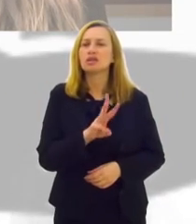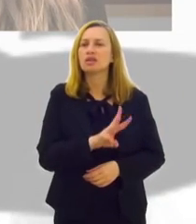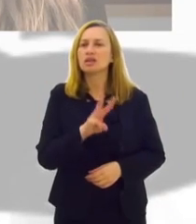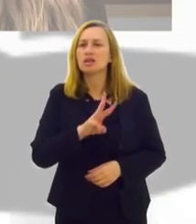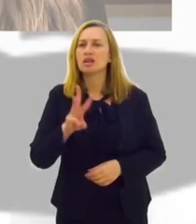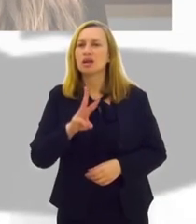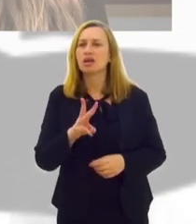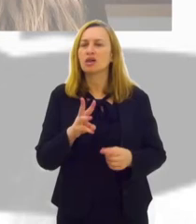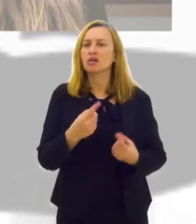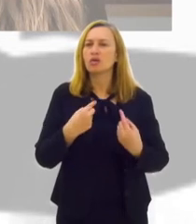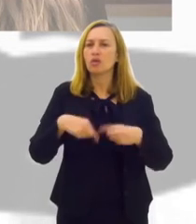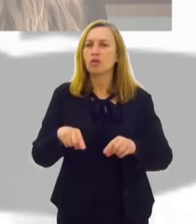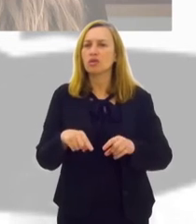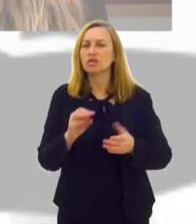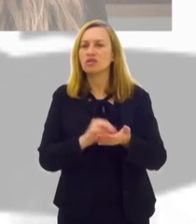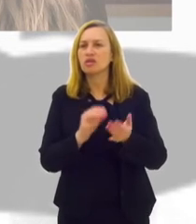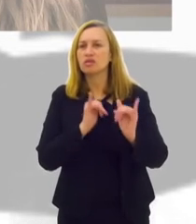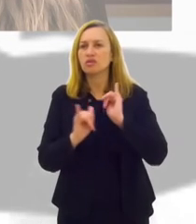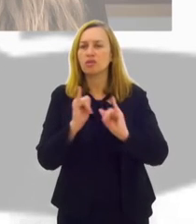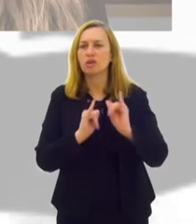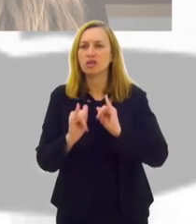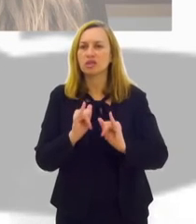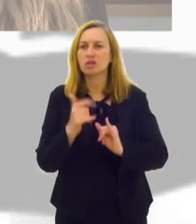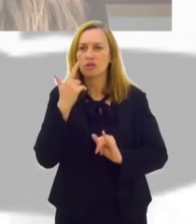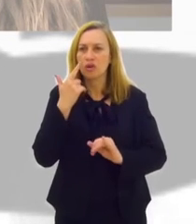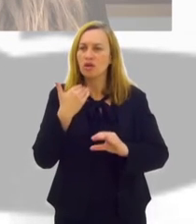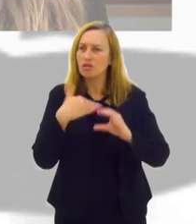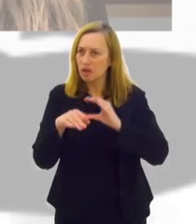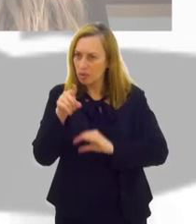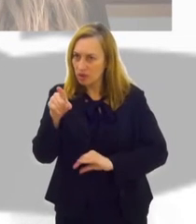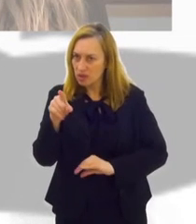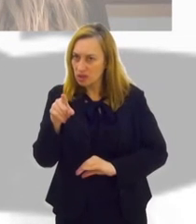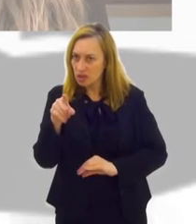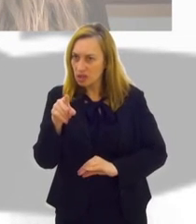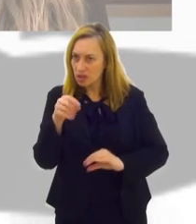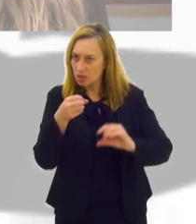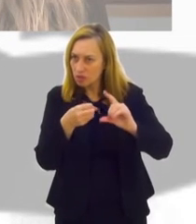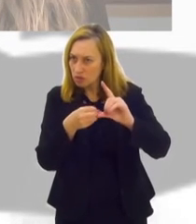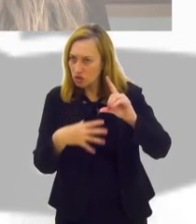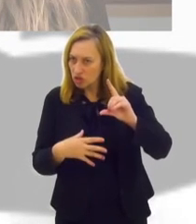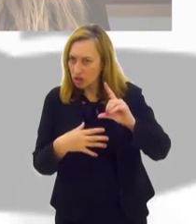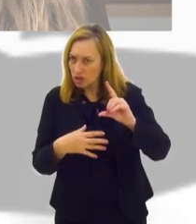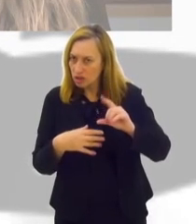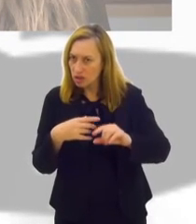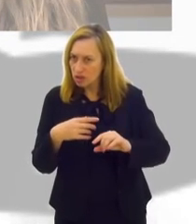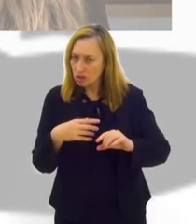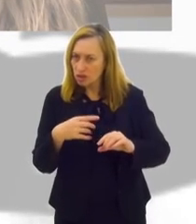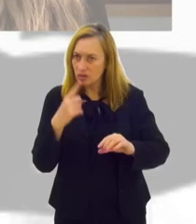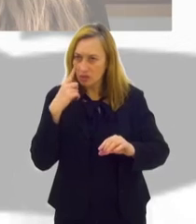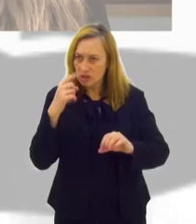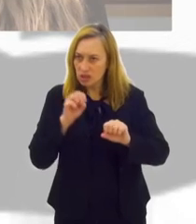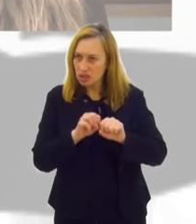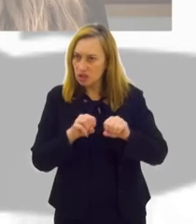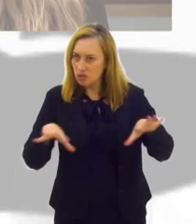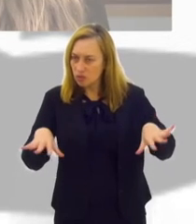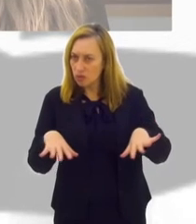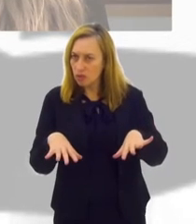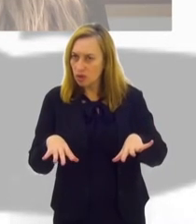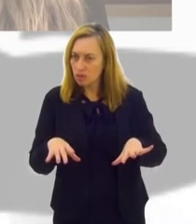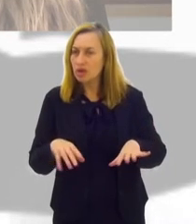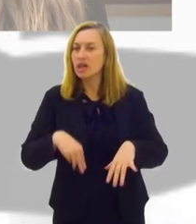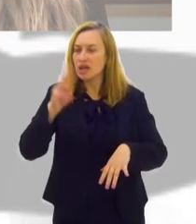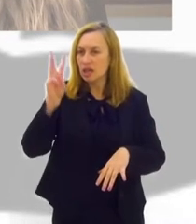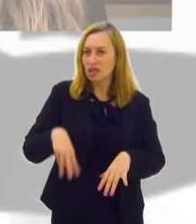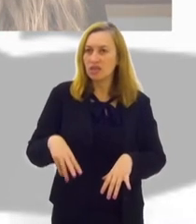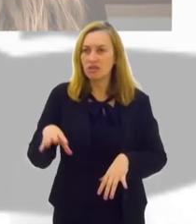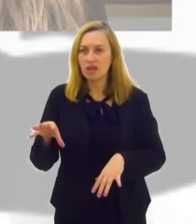à desinformação. Posso mandar aqui sim. Espera aí, eu posso enviar para você pelo chat e aí a gente Sim. disponibiliza isso